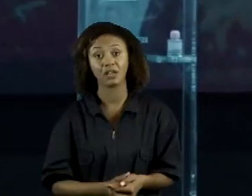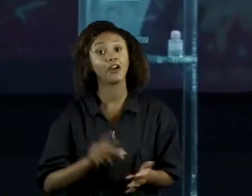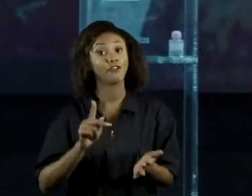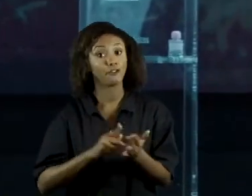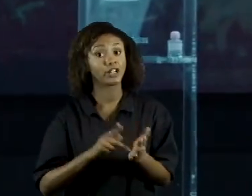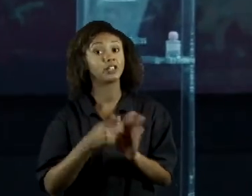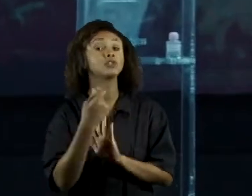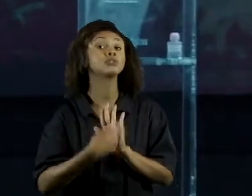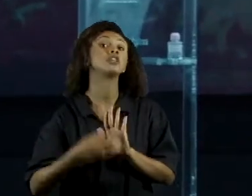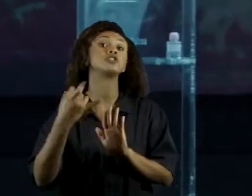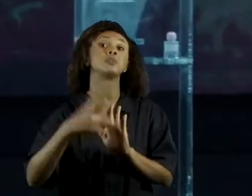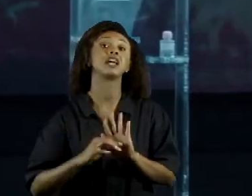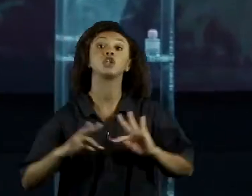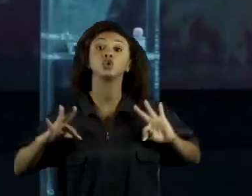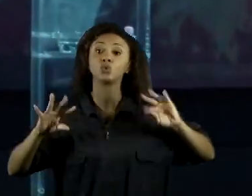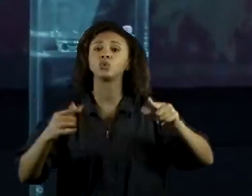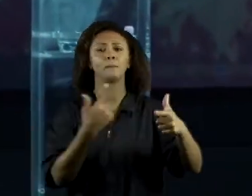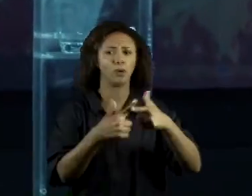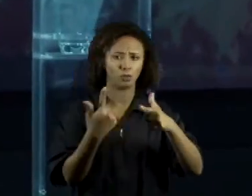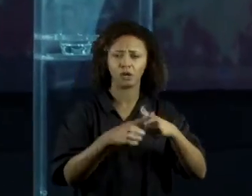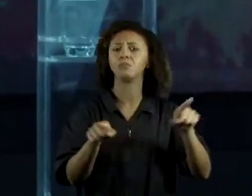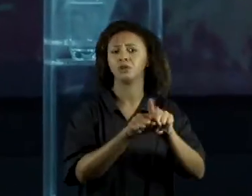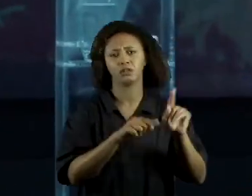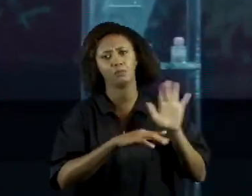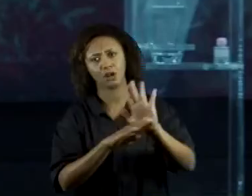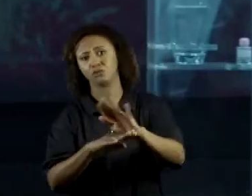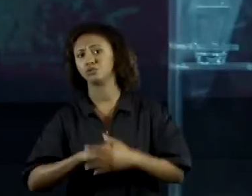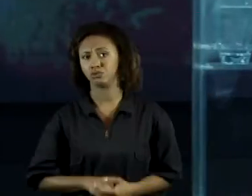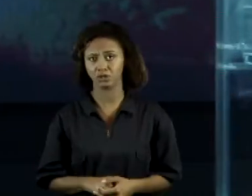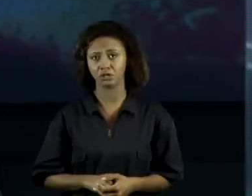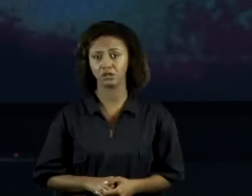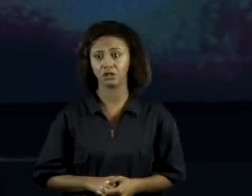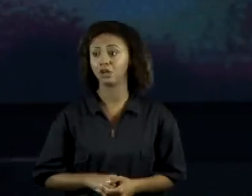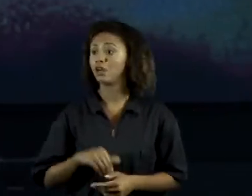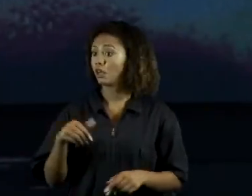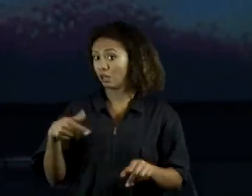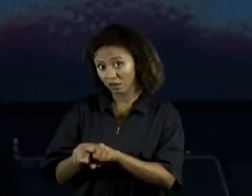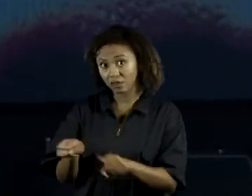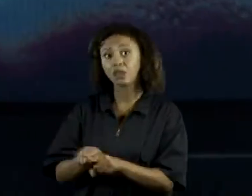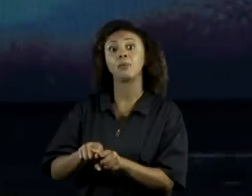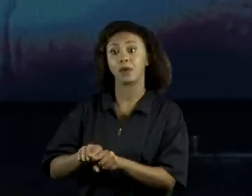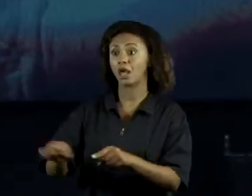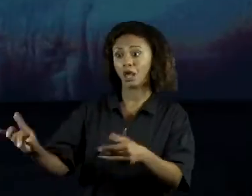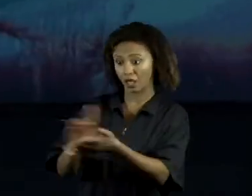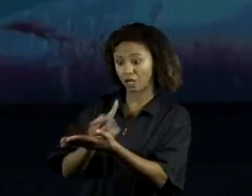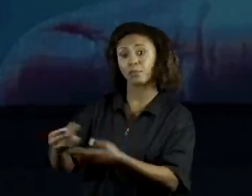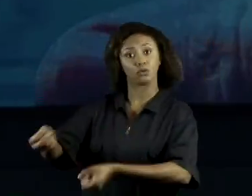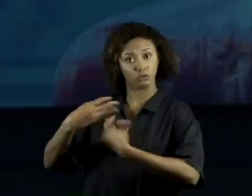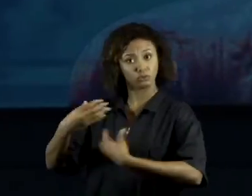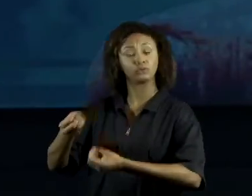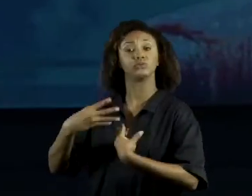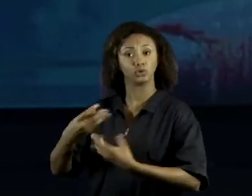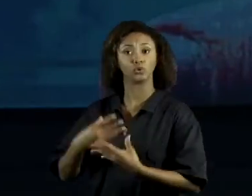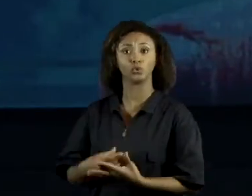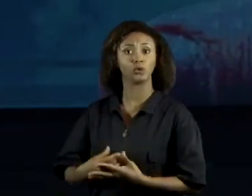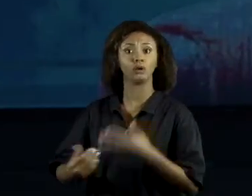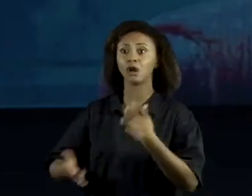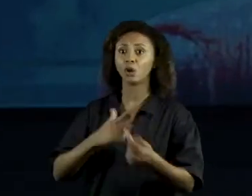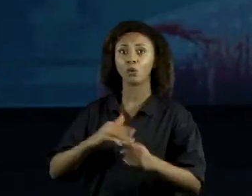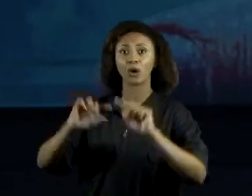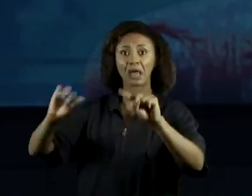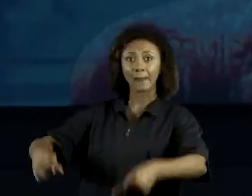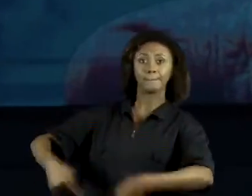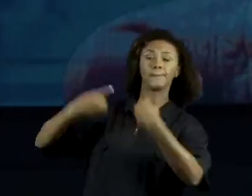vão te impulsionar para o propósito. Está dizendo que inclusive os inimigos que serão levantados serão usados